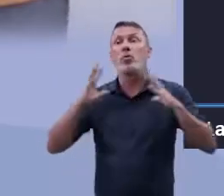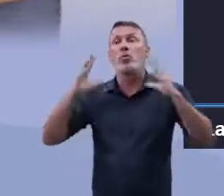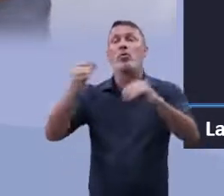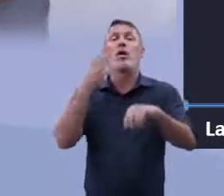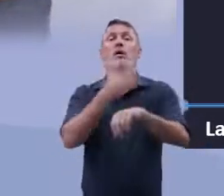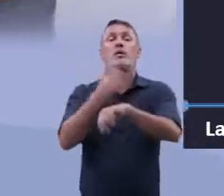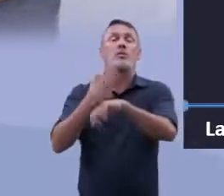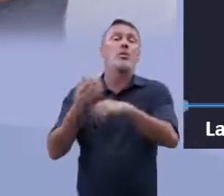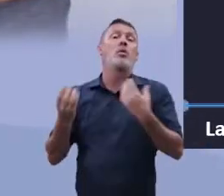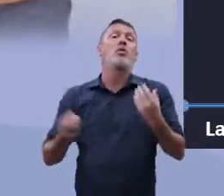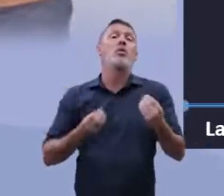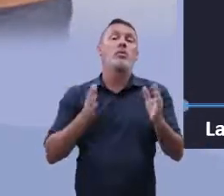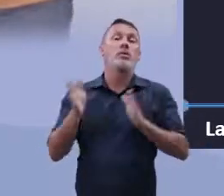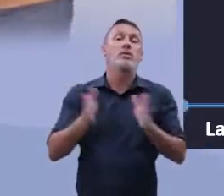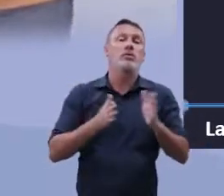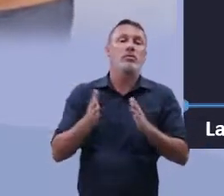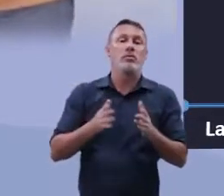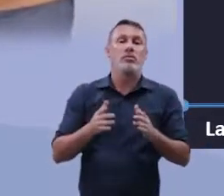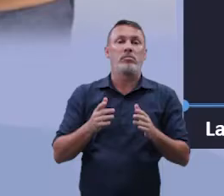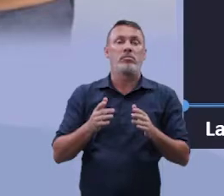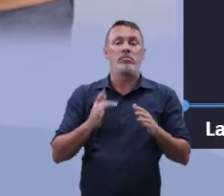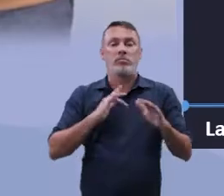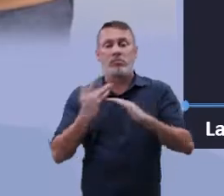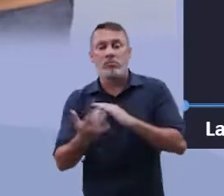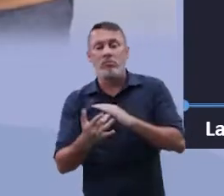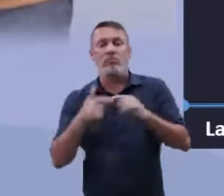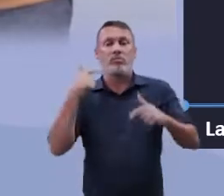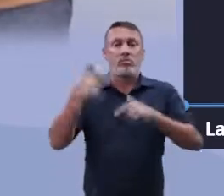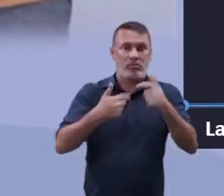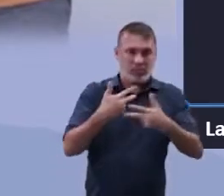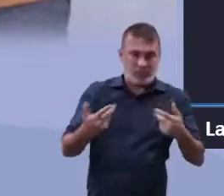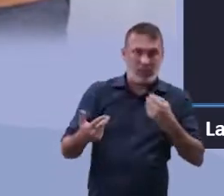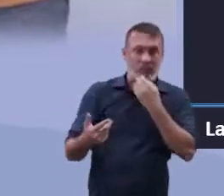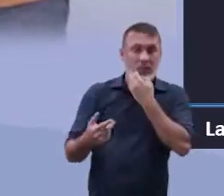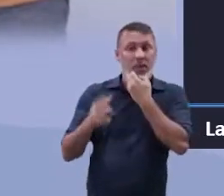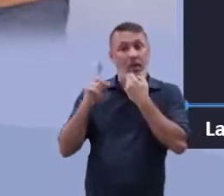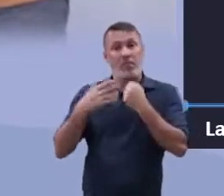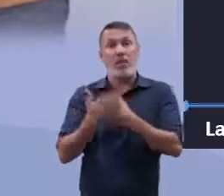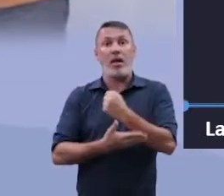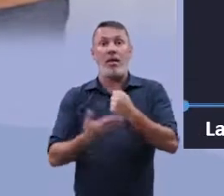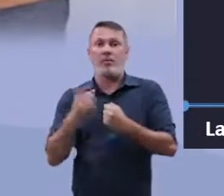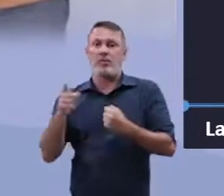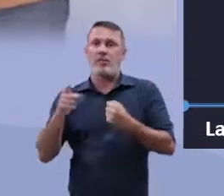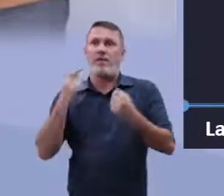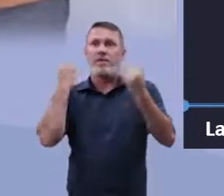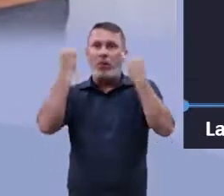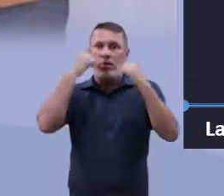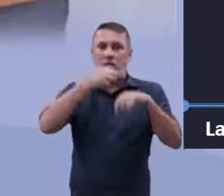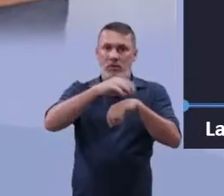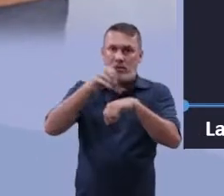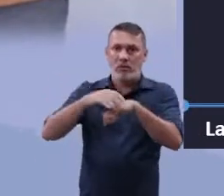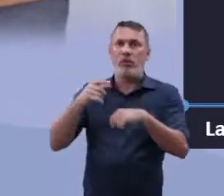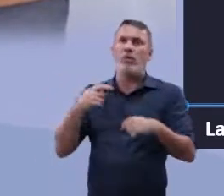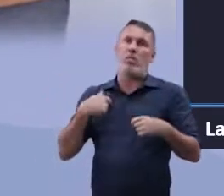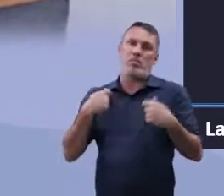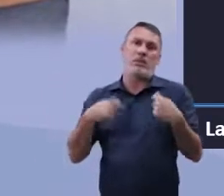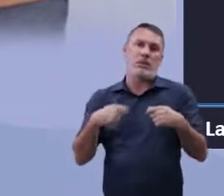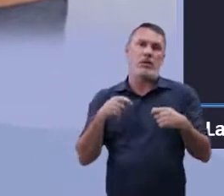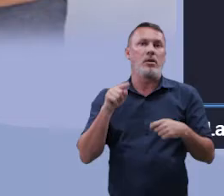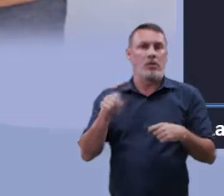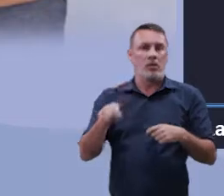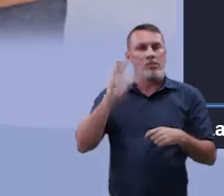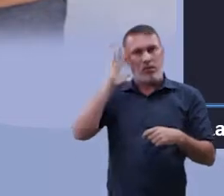a todos a essa mídia, a esse meio digital? Então, basicamente, são essas informações que